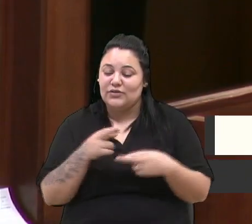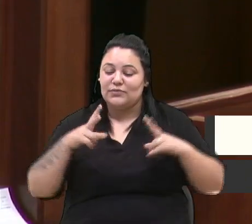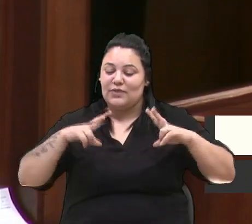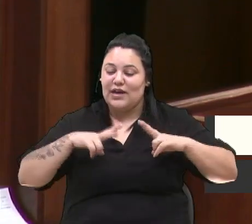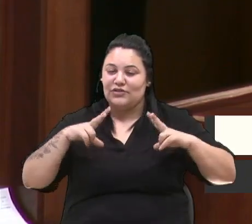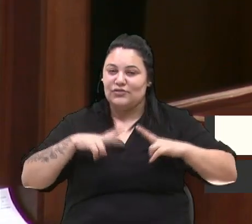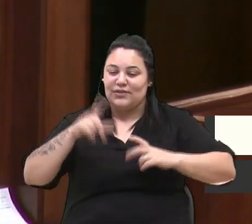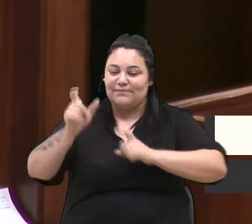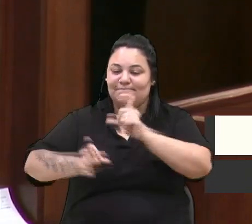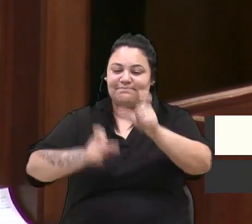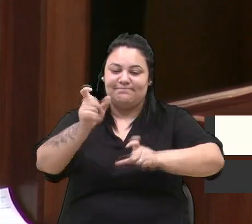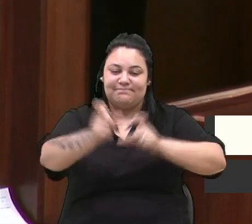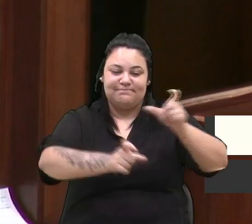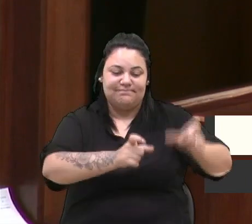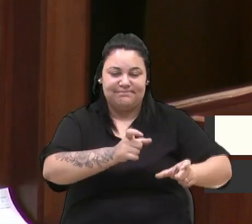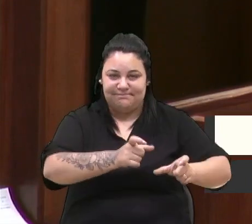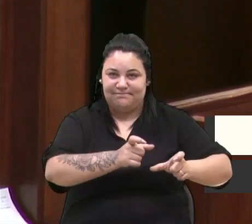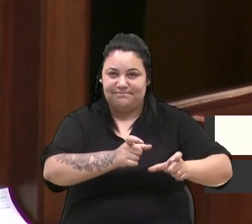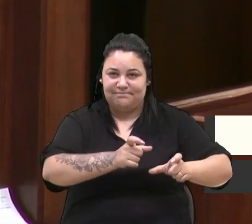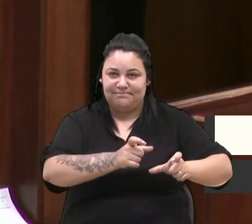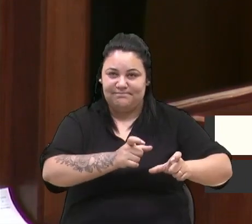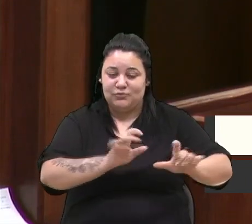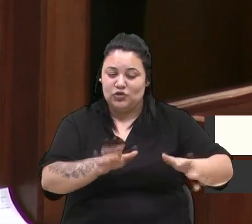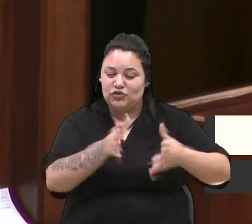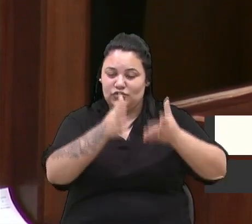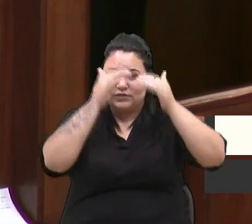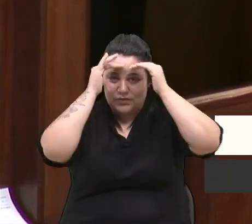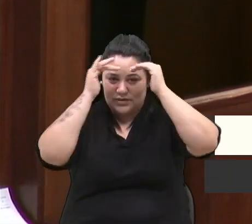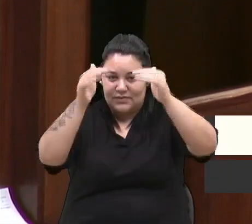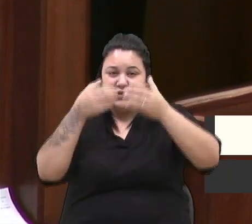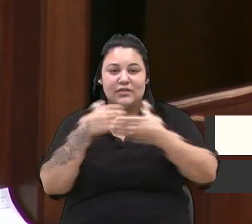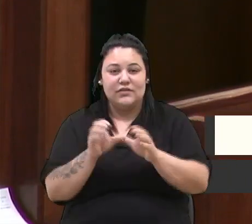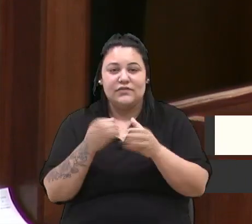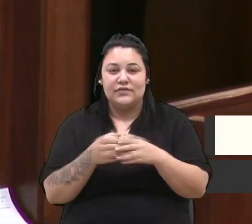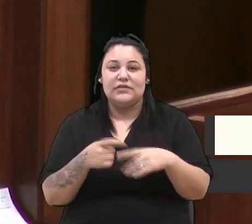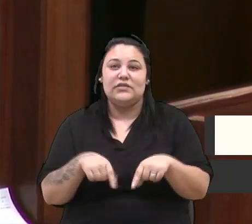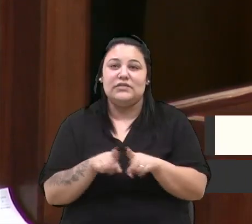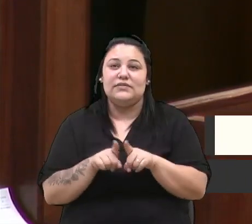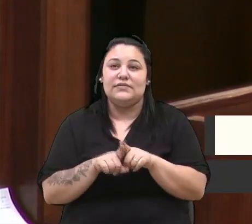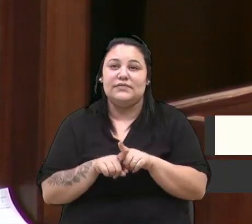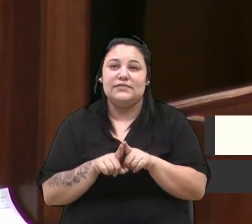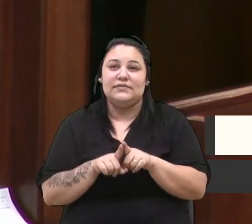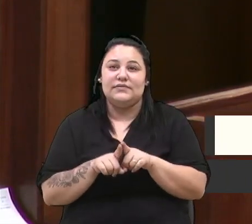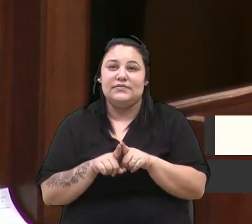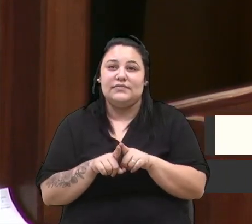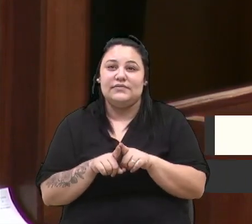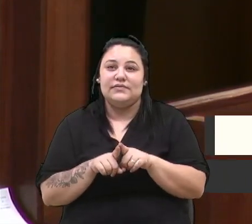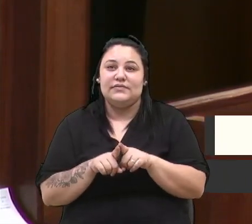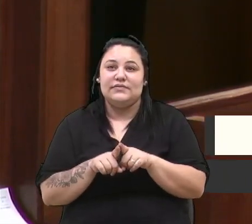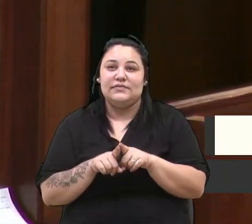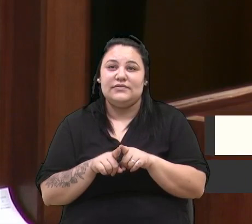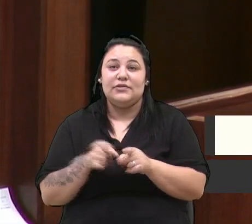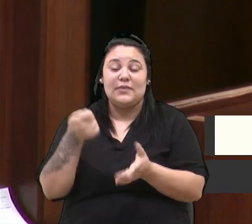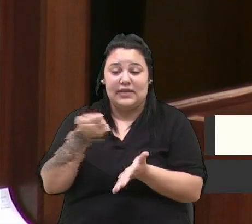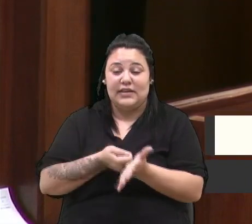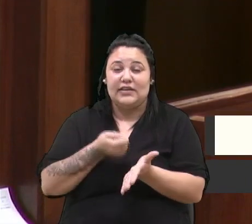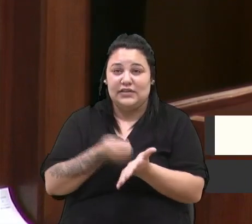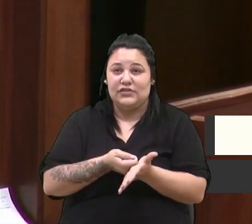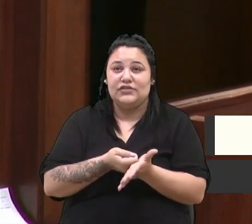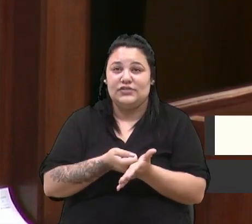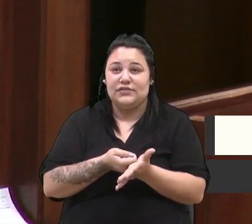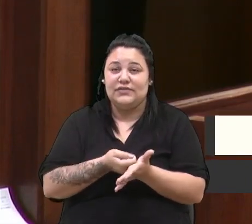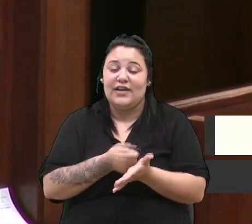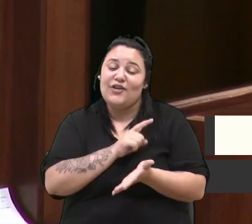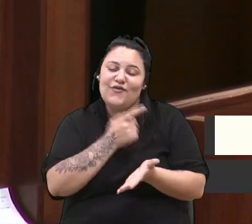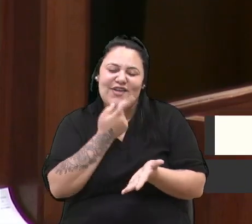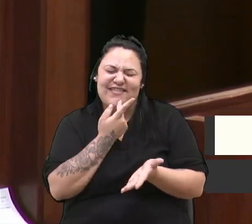usuários, promovendo respeito e convivência. E uma grande tentativa, eu já nem diria